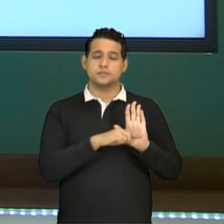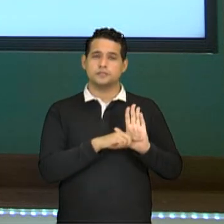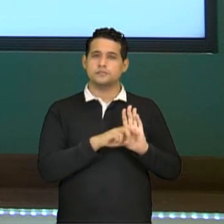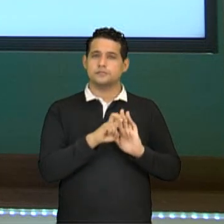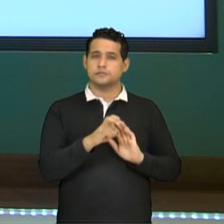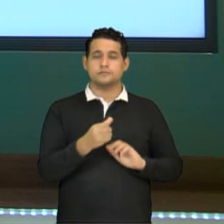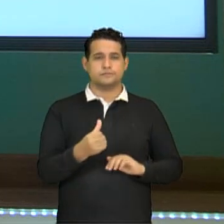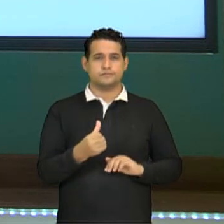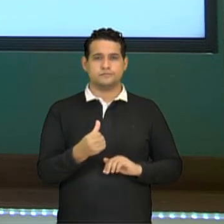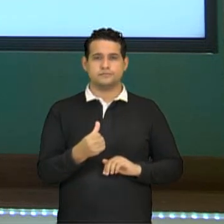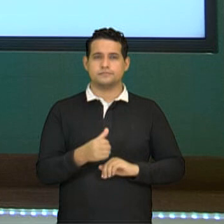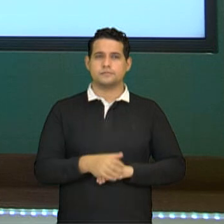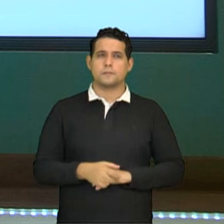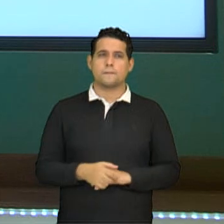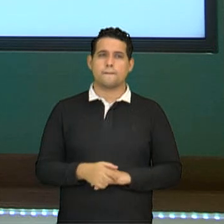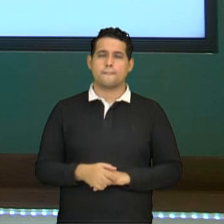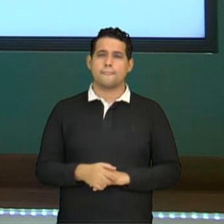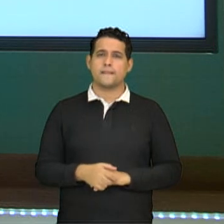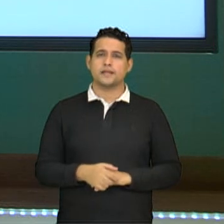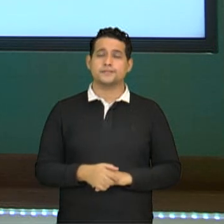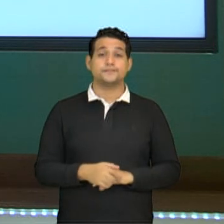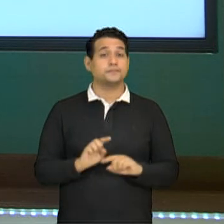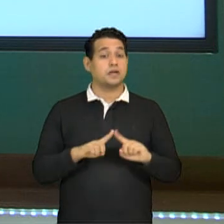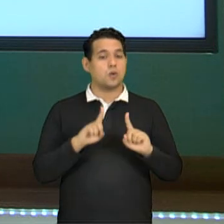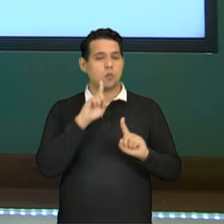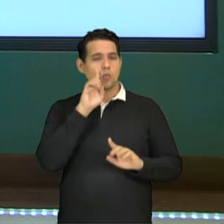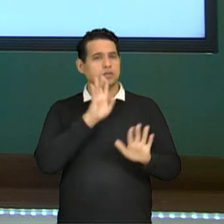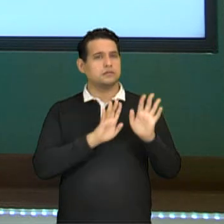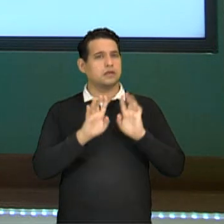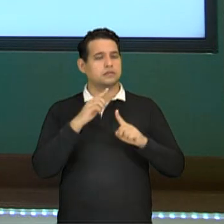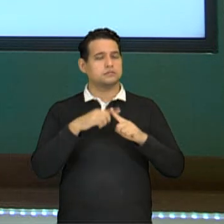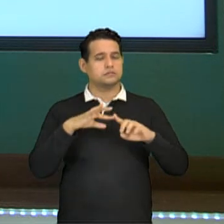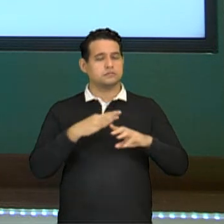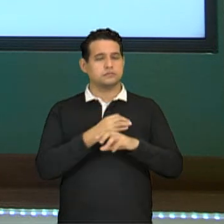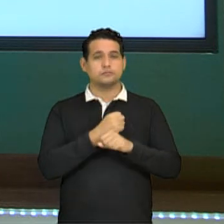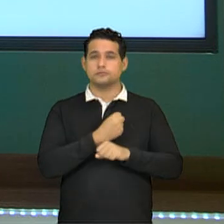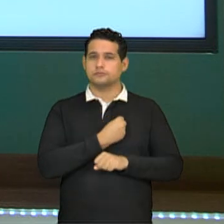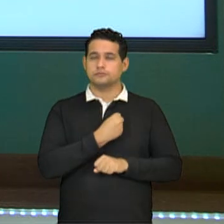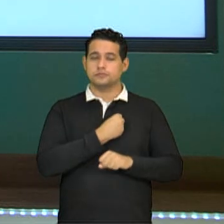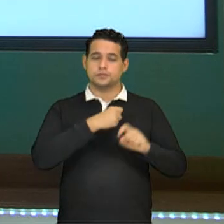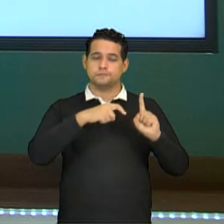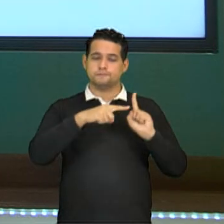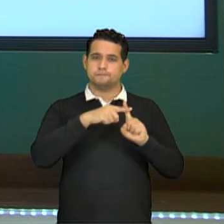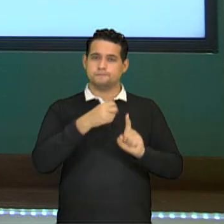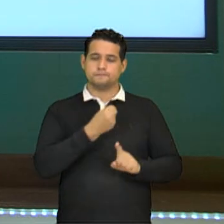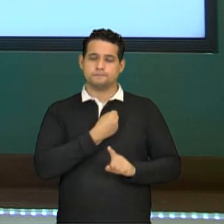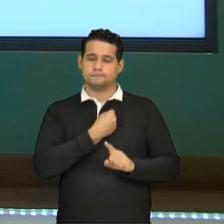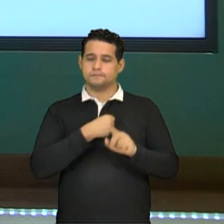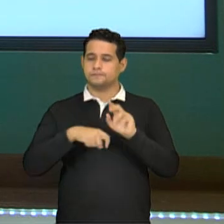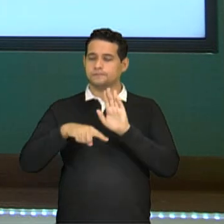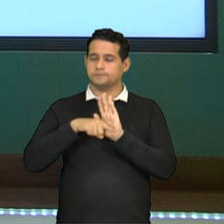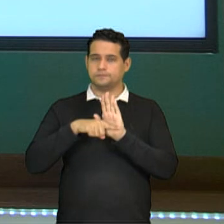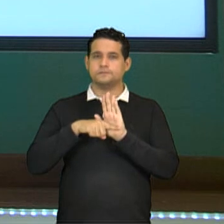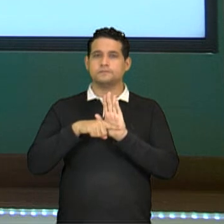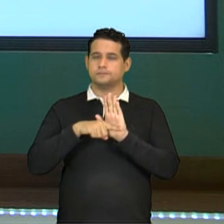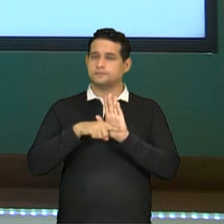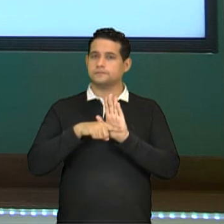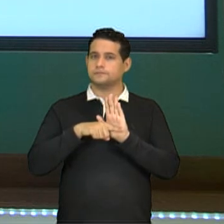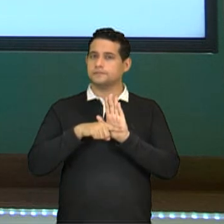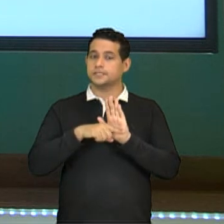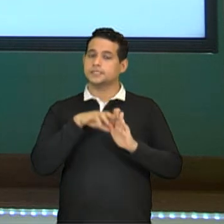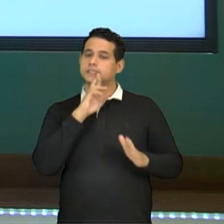5 sextos, ok? Só cuidado que aqui eu estou multiplicando um número positivo por um negativo, né?